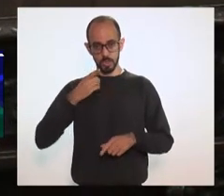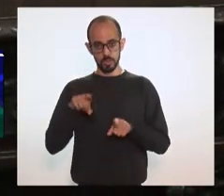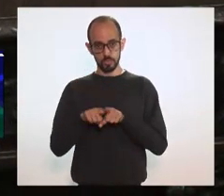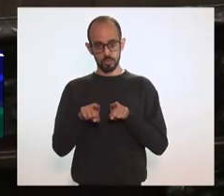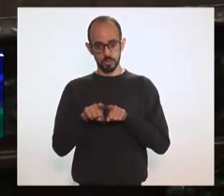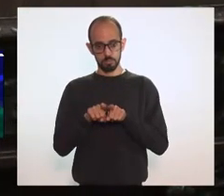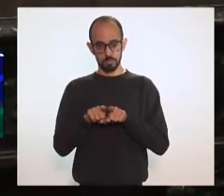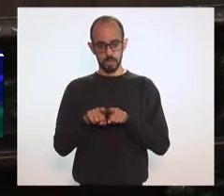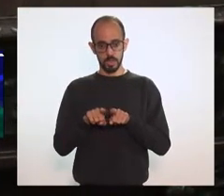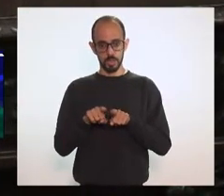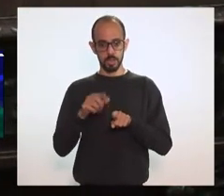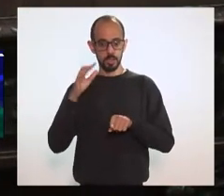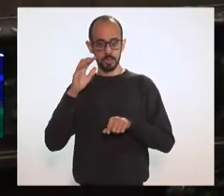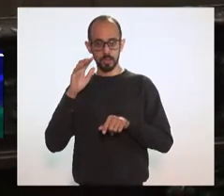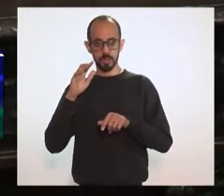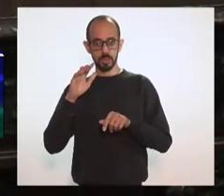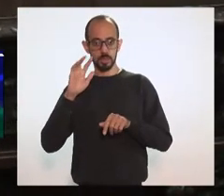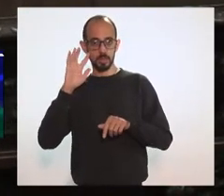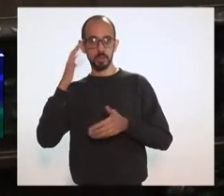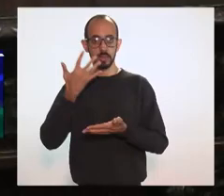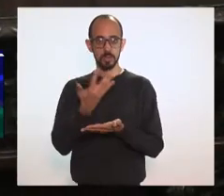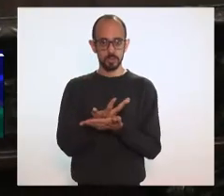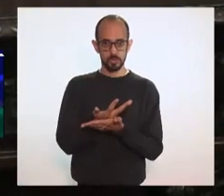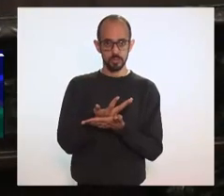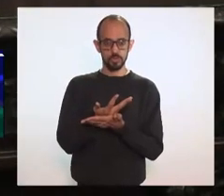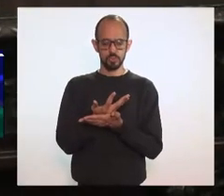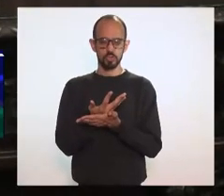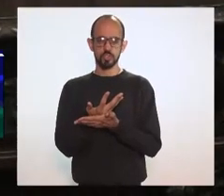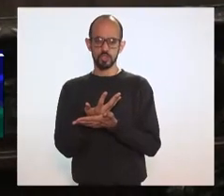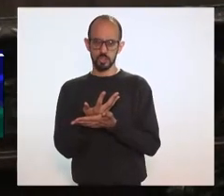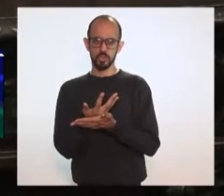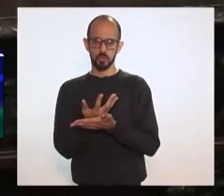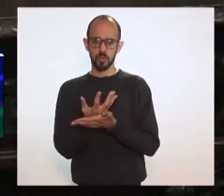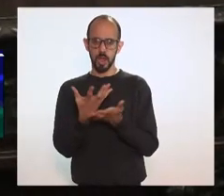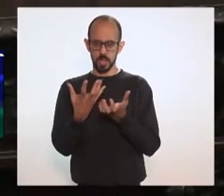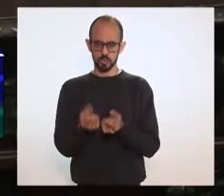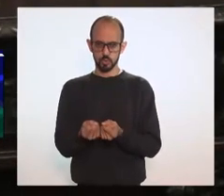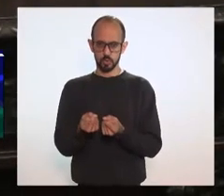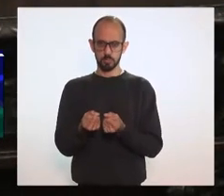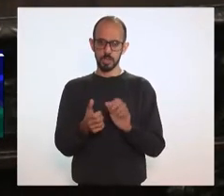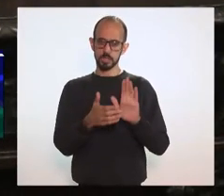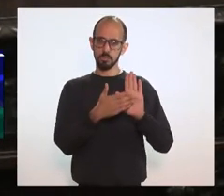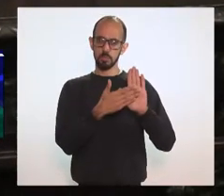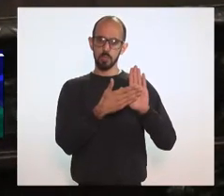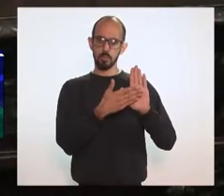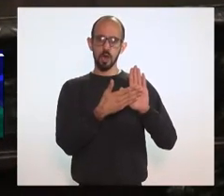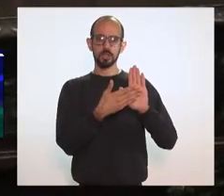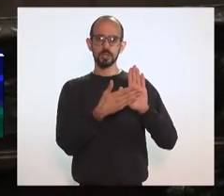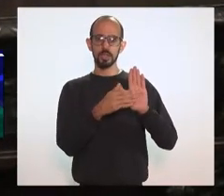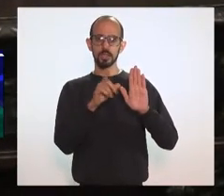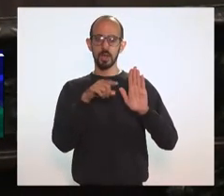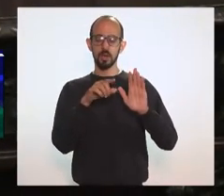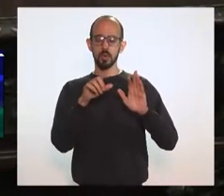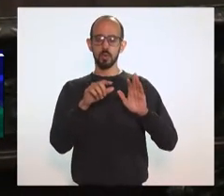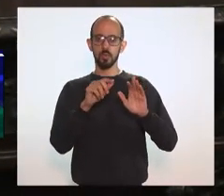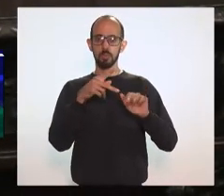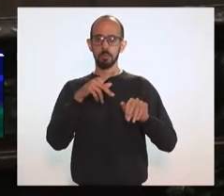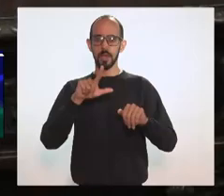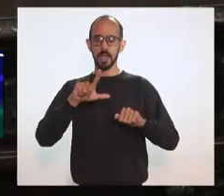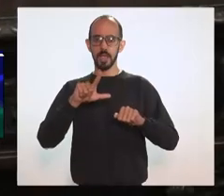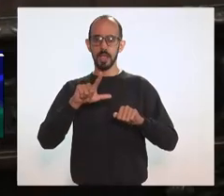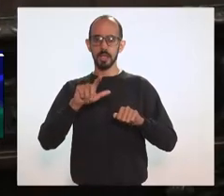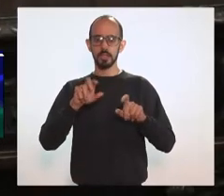privilégio, também decidiram subscrever esta proposição. E é um projeto que dispõe sobre o